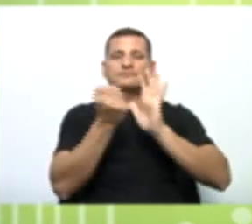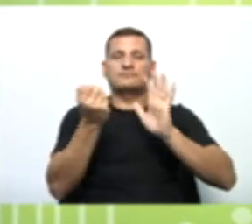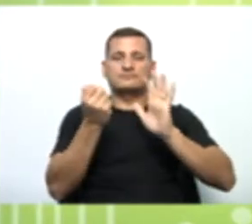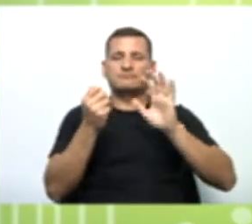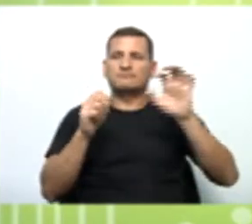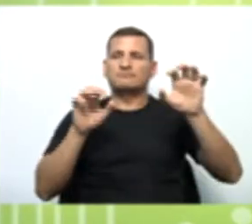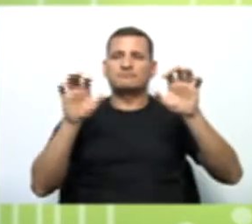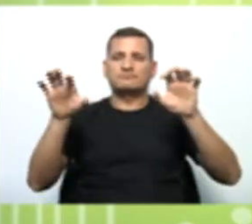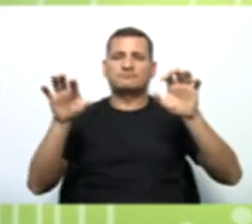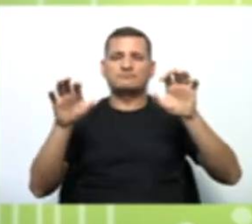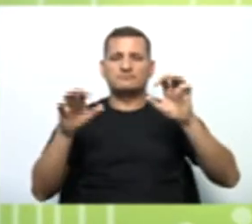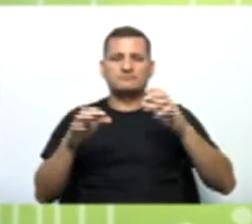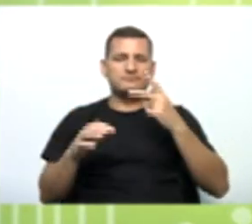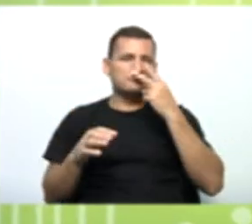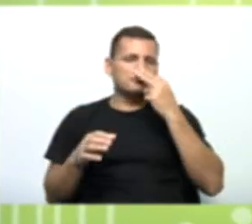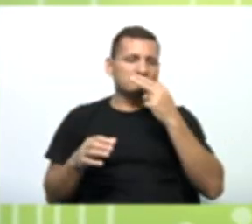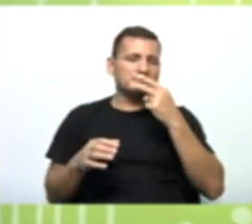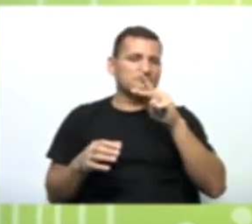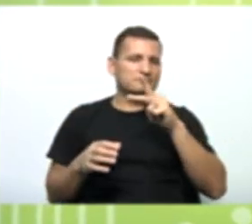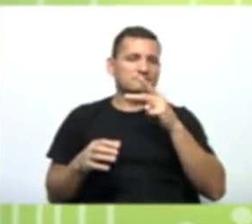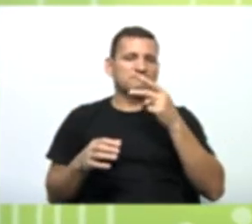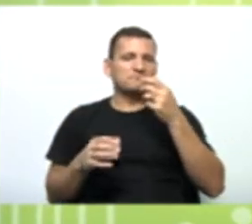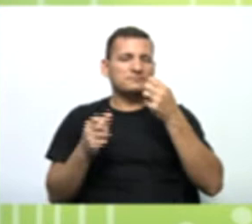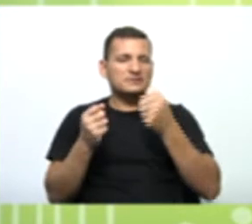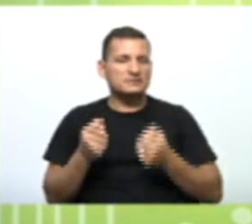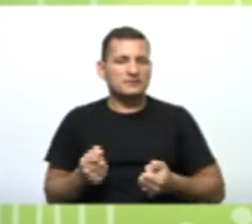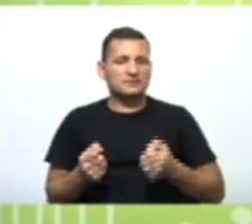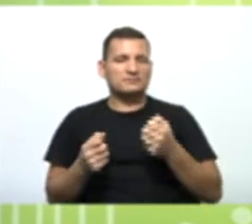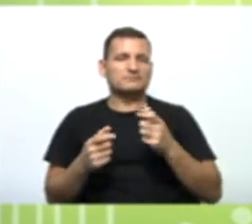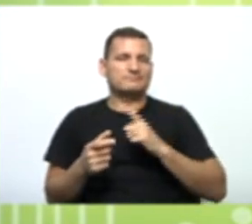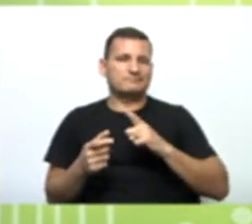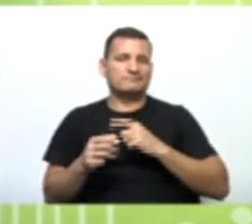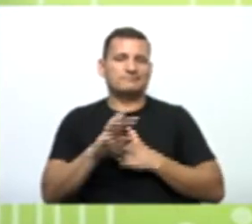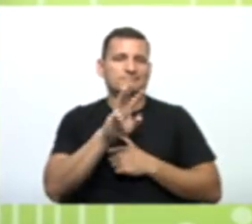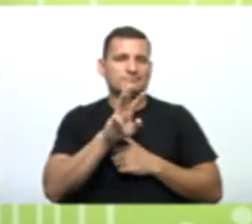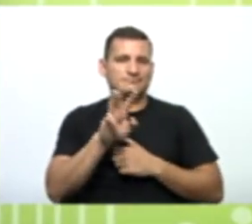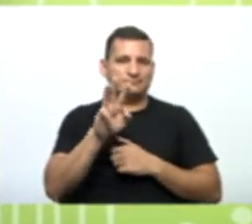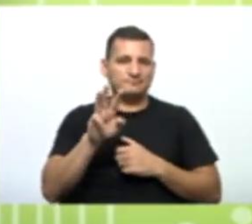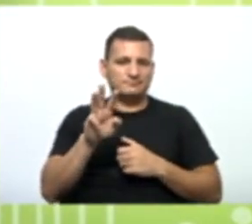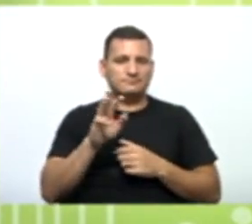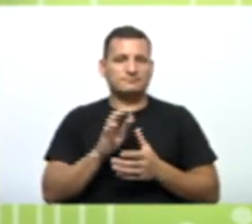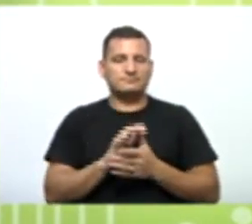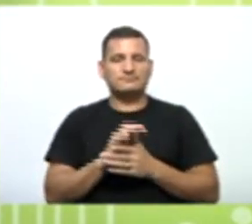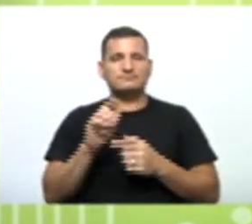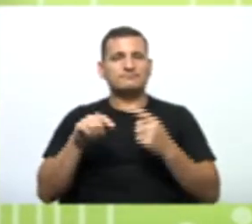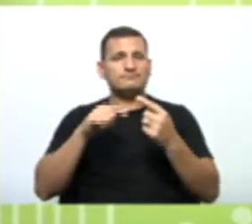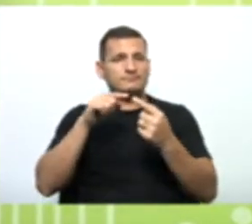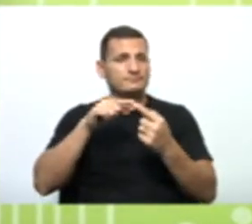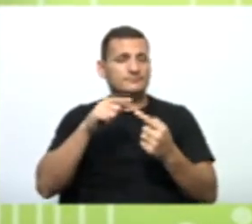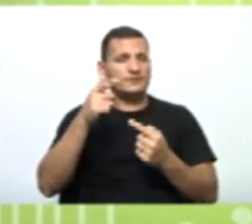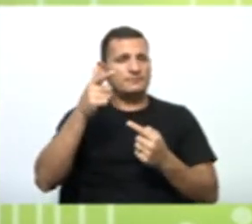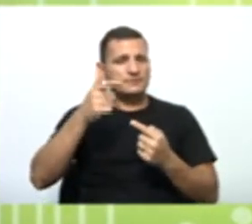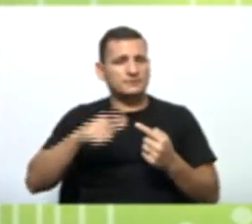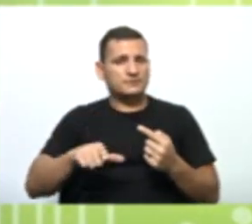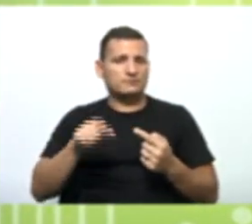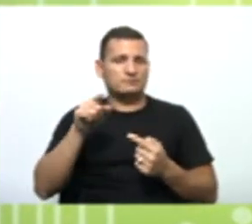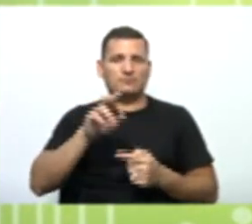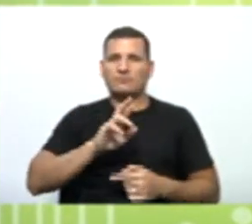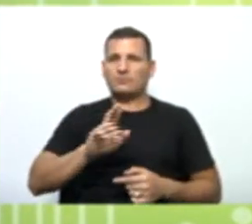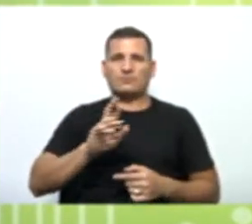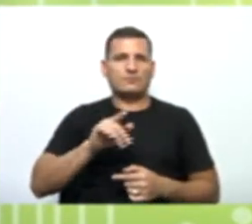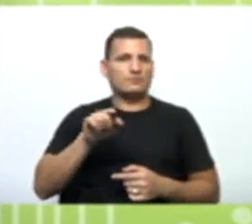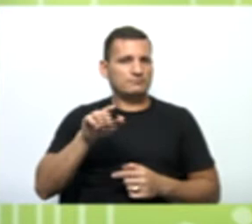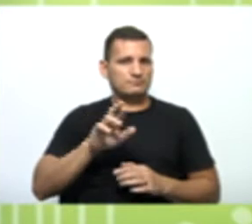site mais pesado visualmente, né? O objetivo da repetição não é esse,